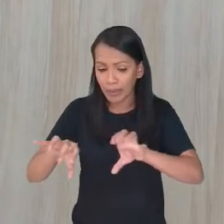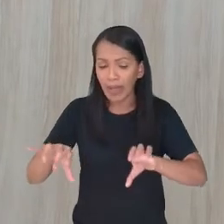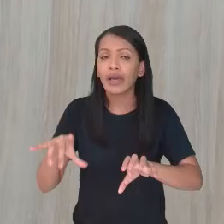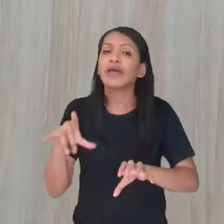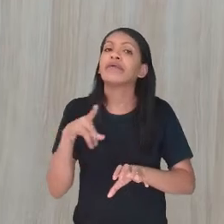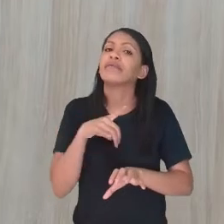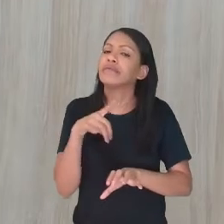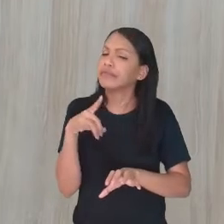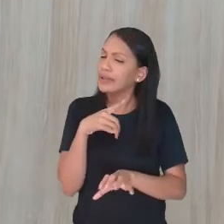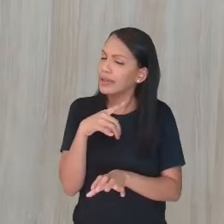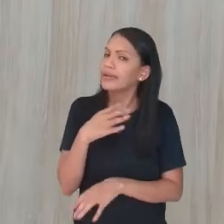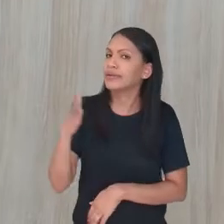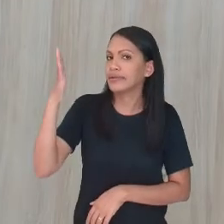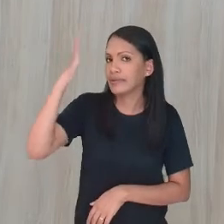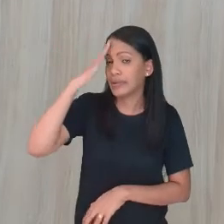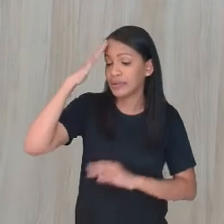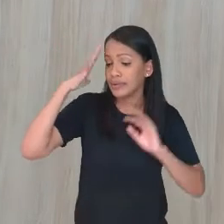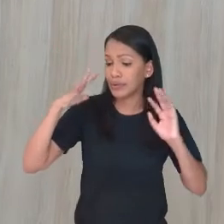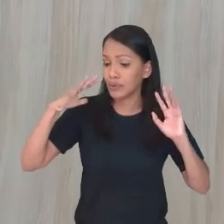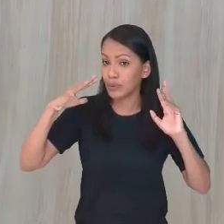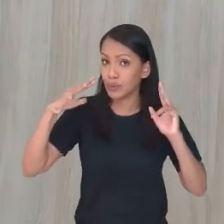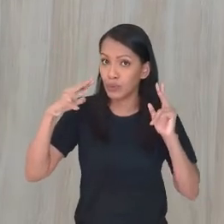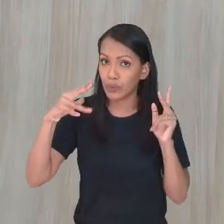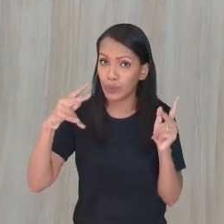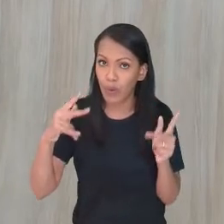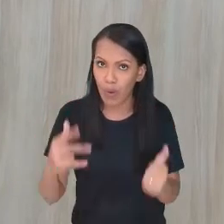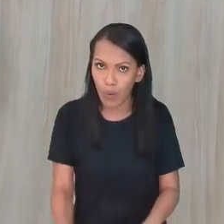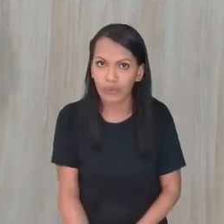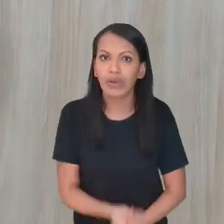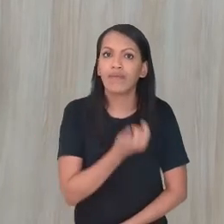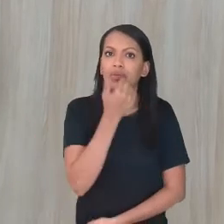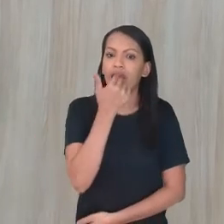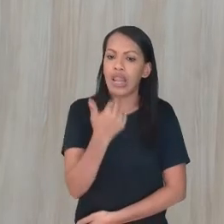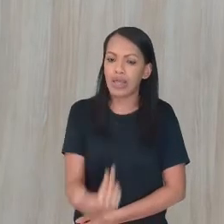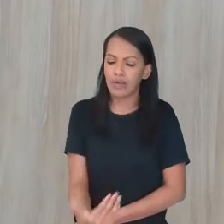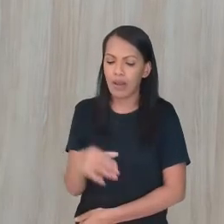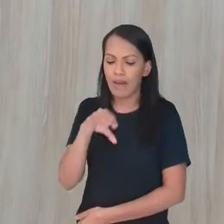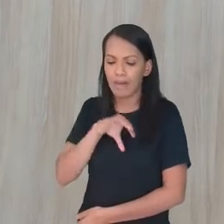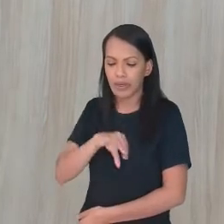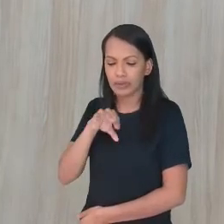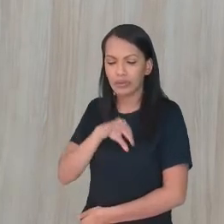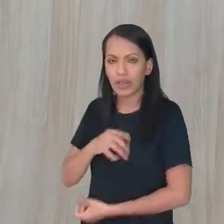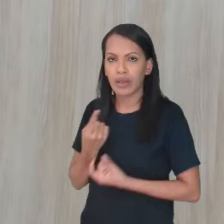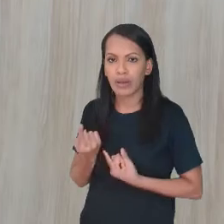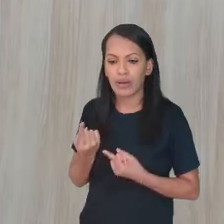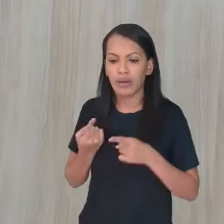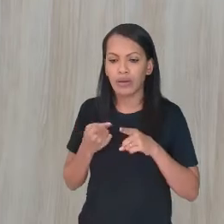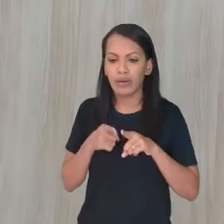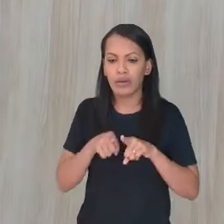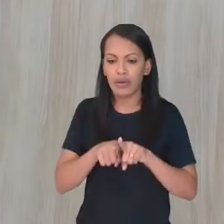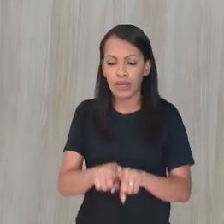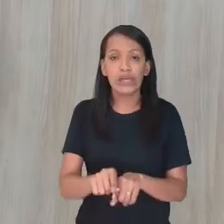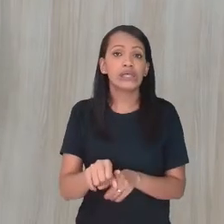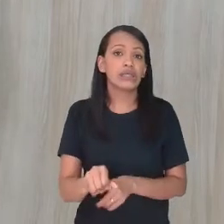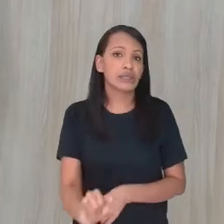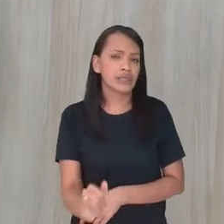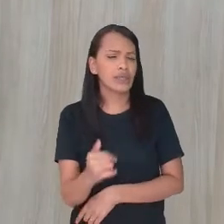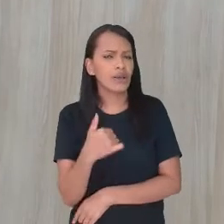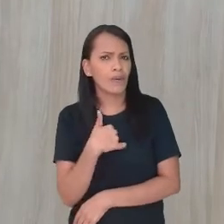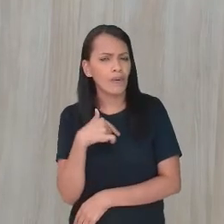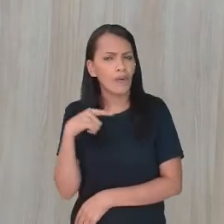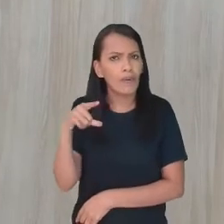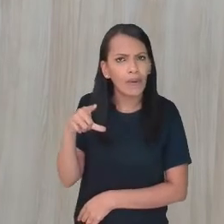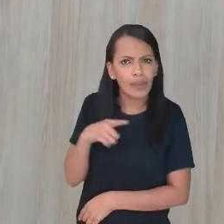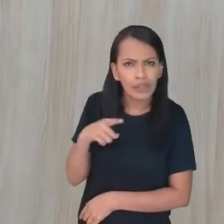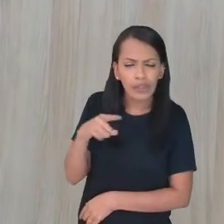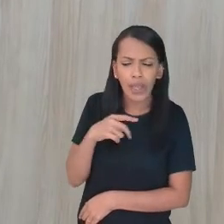que entender que todos os eixos da nossa língua portuguesa caminham juntos. Então, se eu tenho